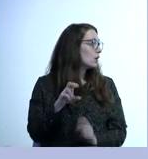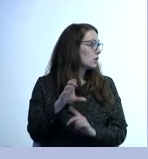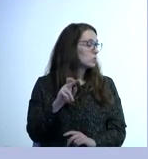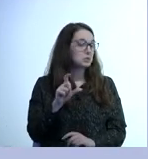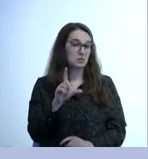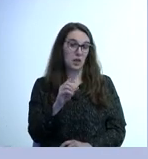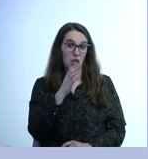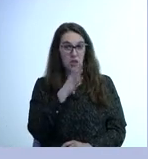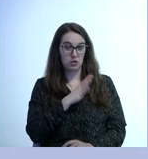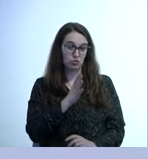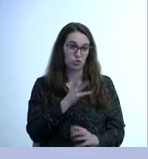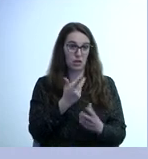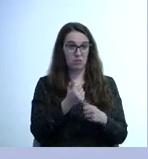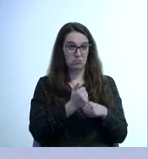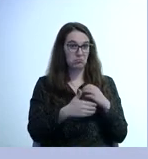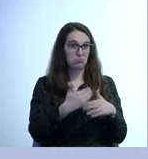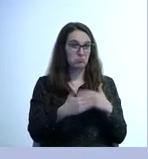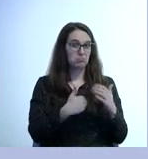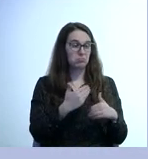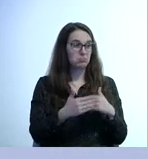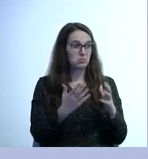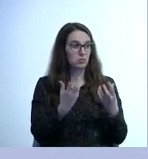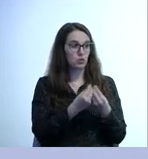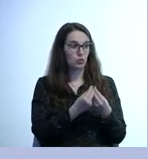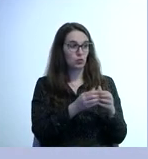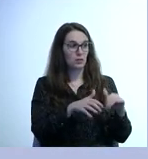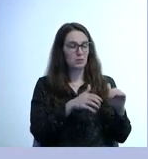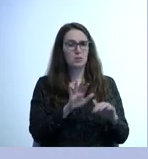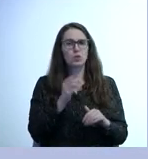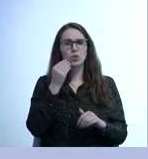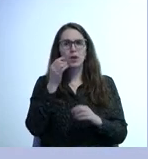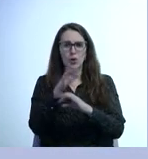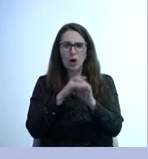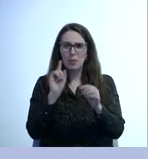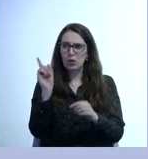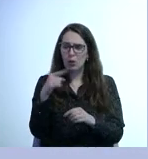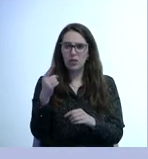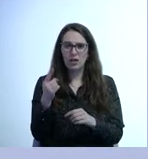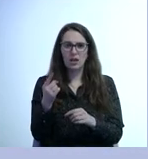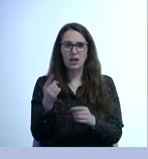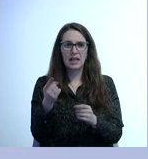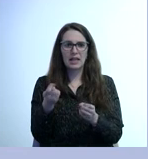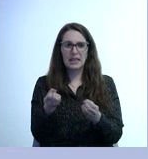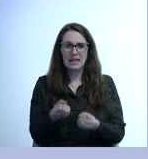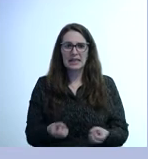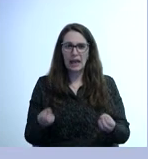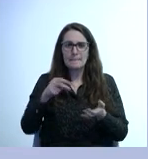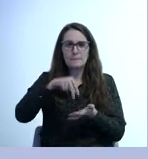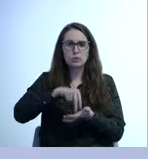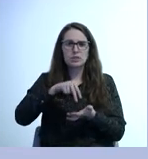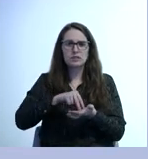perfeitamente dentro disto e a trabalhar conjuntamente, como é que em toda a Europa não houve uma